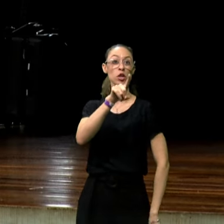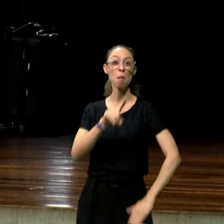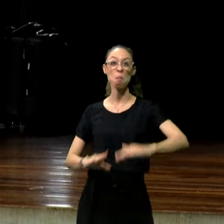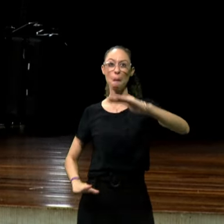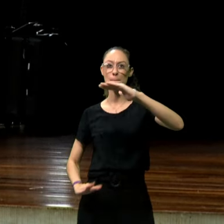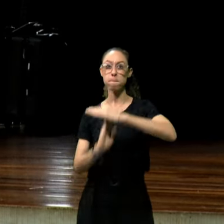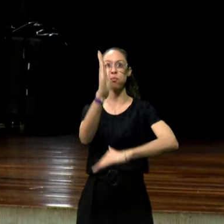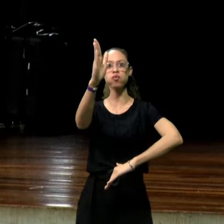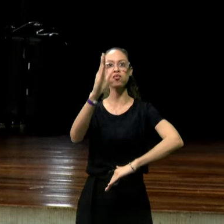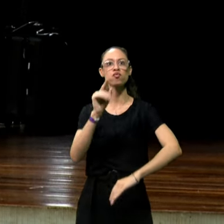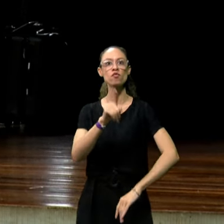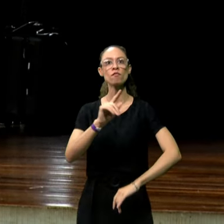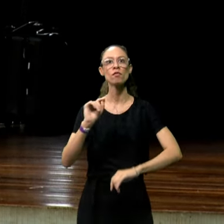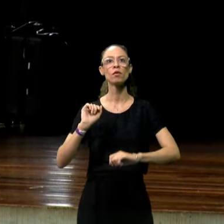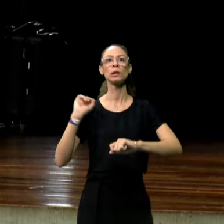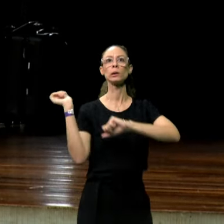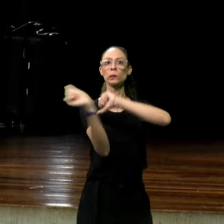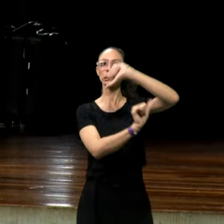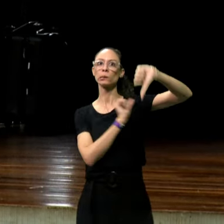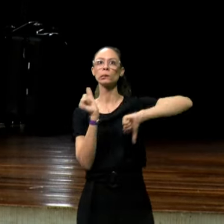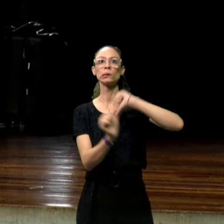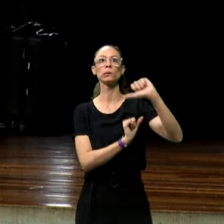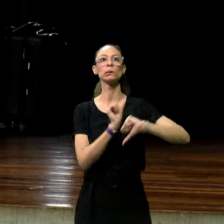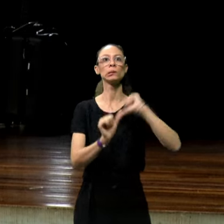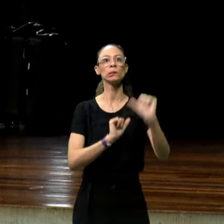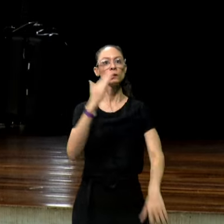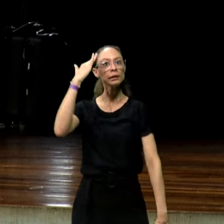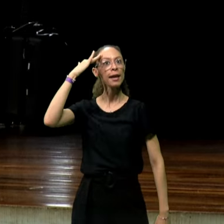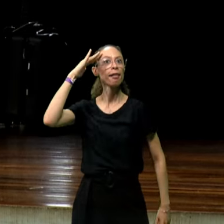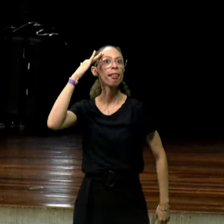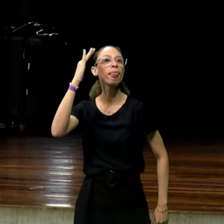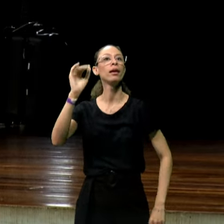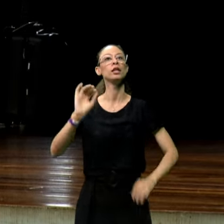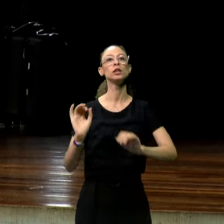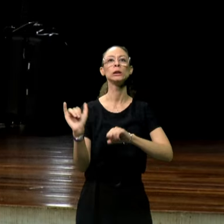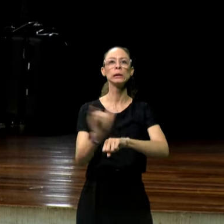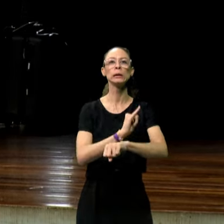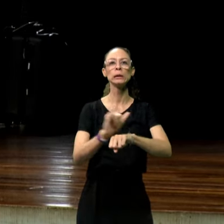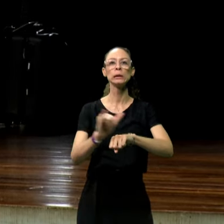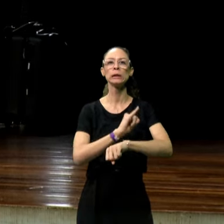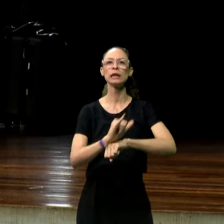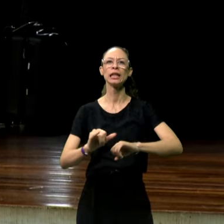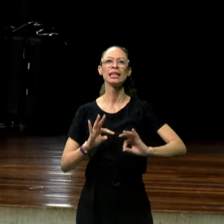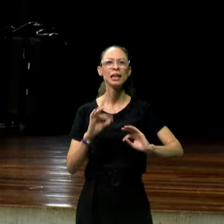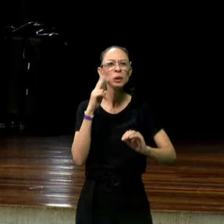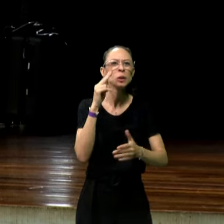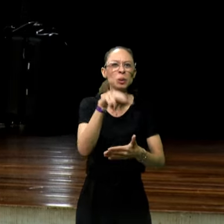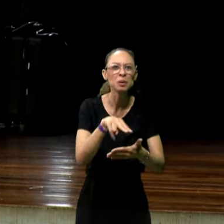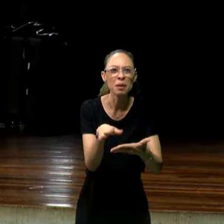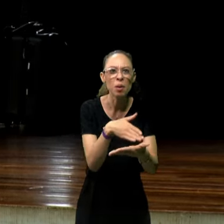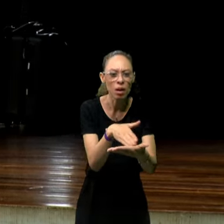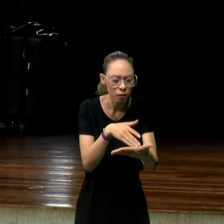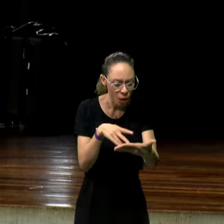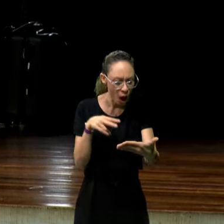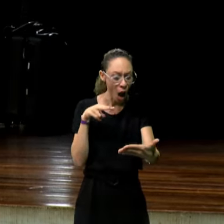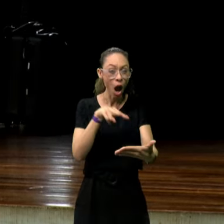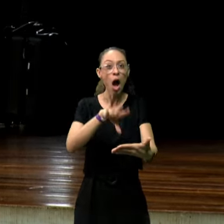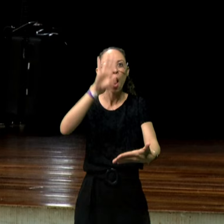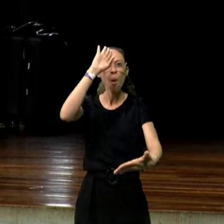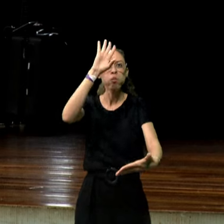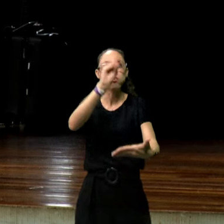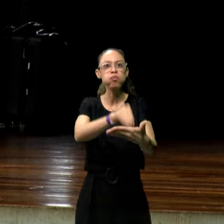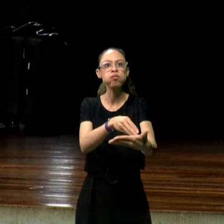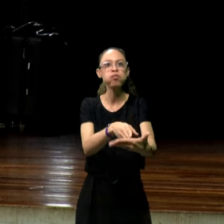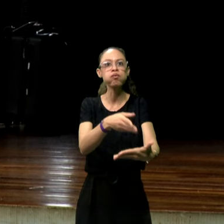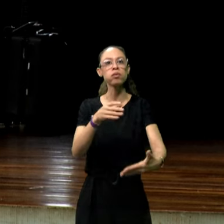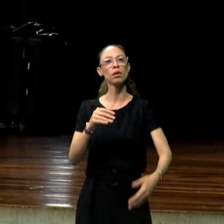destrava. Você muda as equações, as fórmulas, as estratégias, tudo que está nos livros. Você quebra esses princípios, não